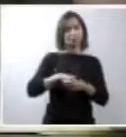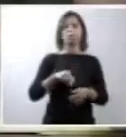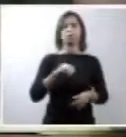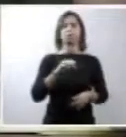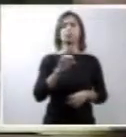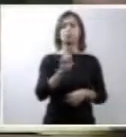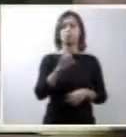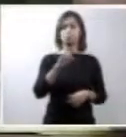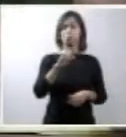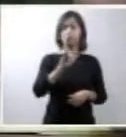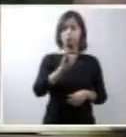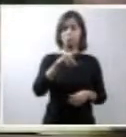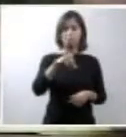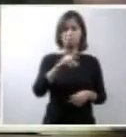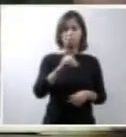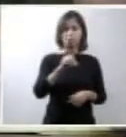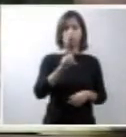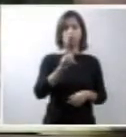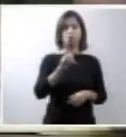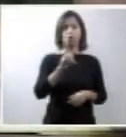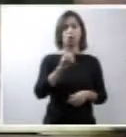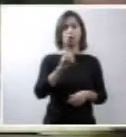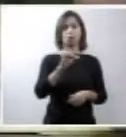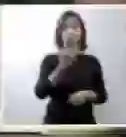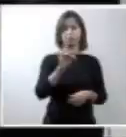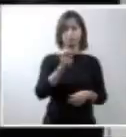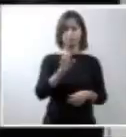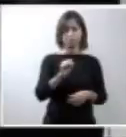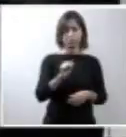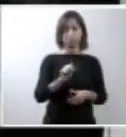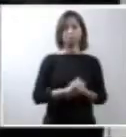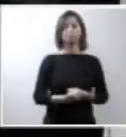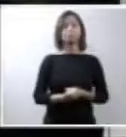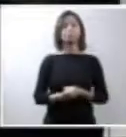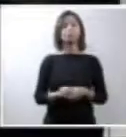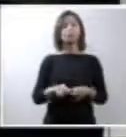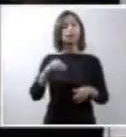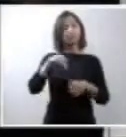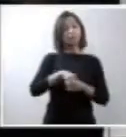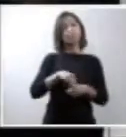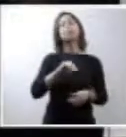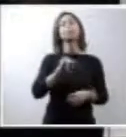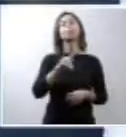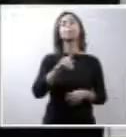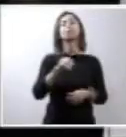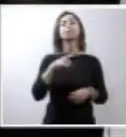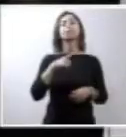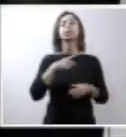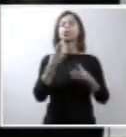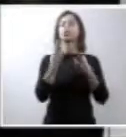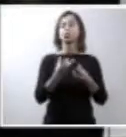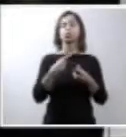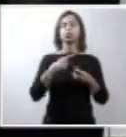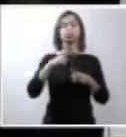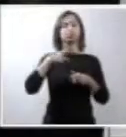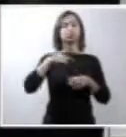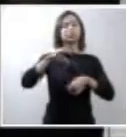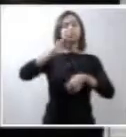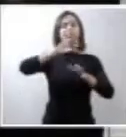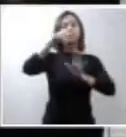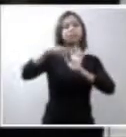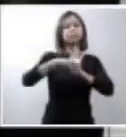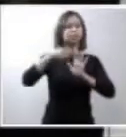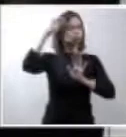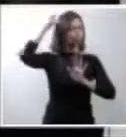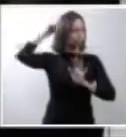Realmente, o desenvolvimento hipofisário, a hipófise é um órgão que tem dupla origem, uma no sistema nervoso central e